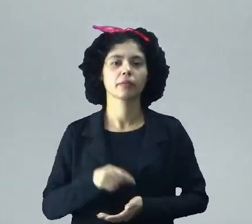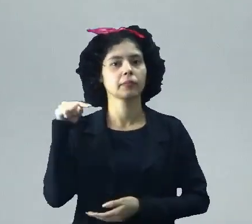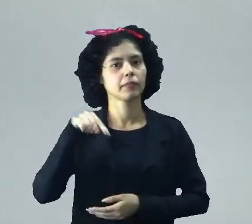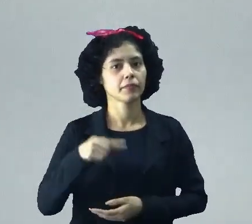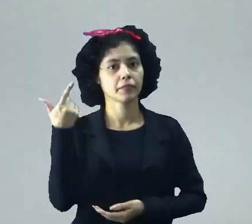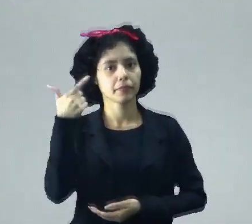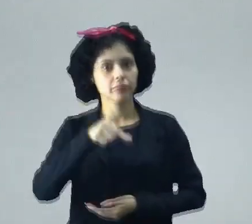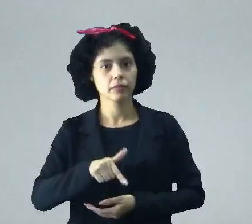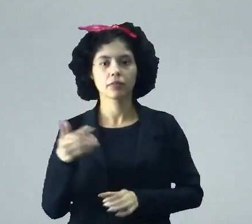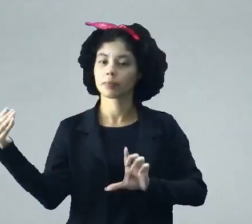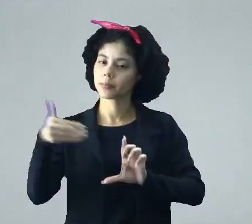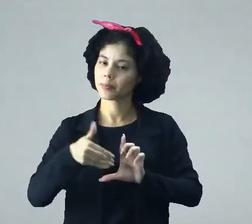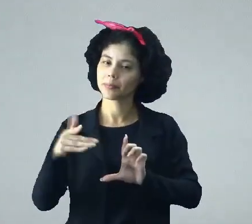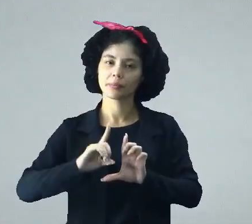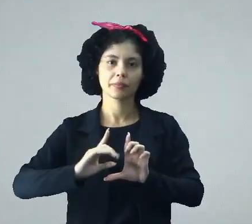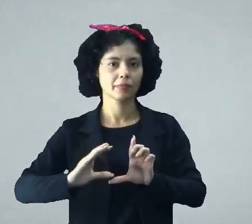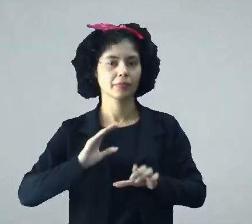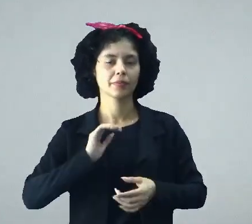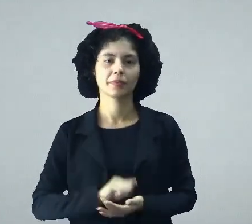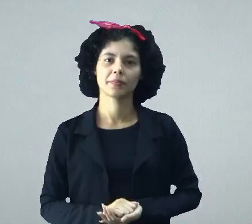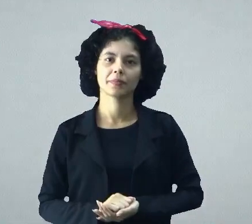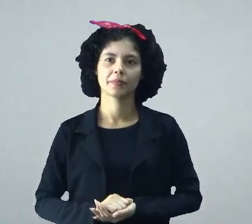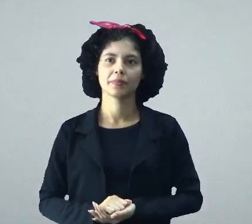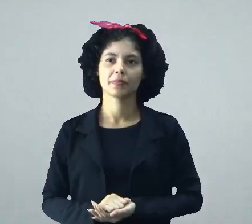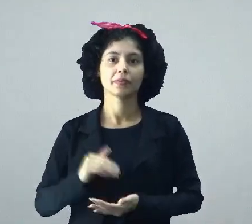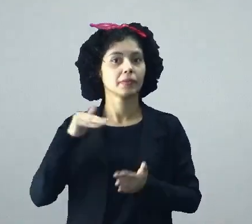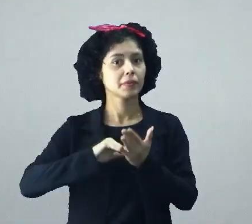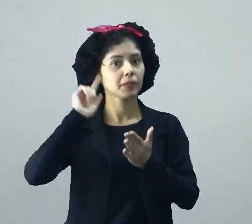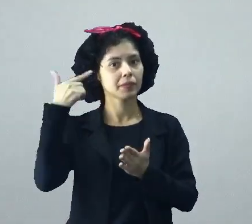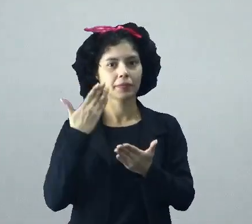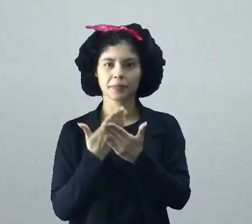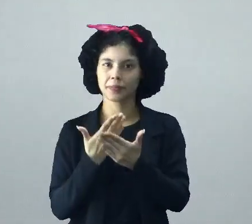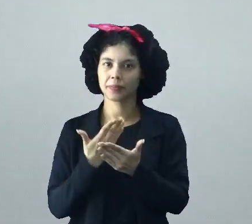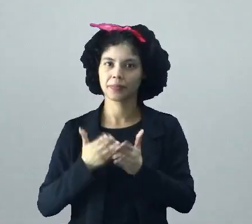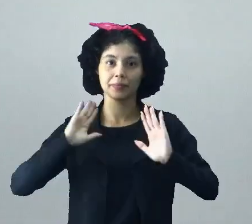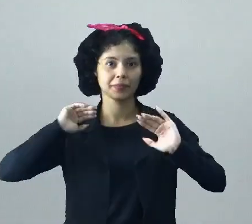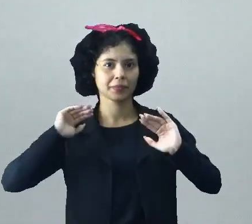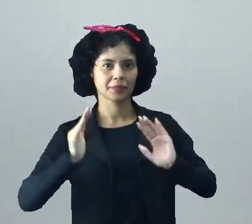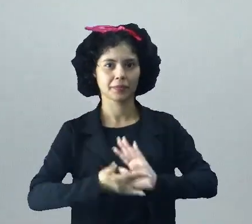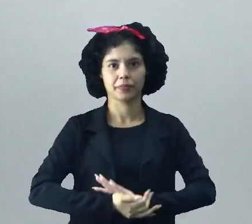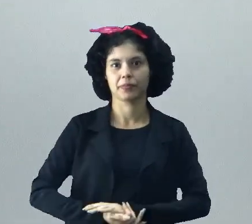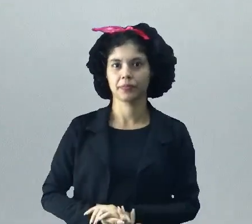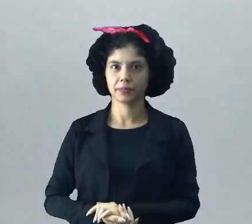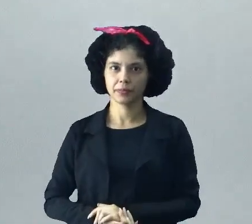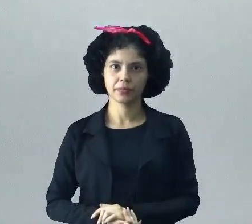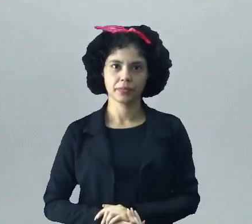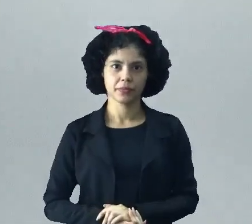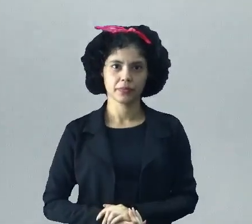hoje. Para rever essa aula, acesse a plataforma Eduque. E até a próxima aula.